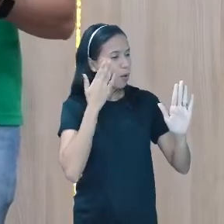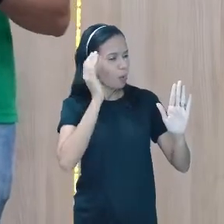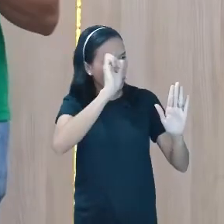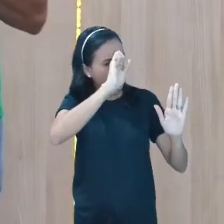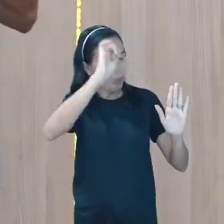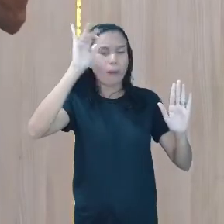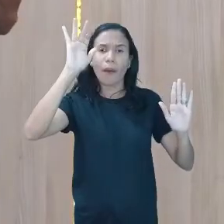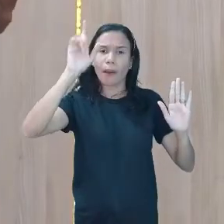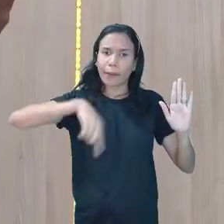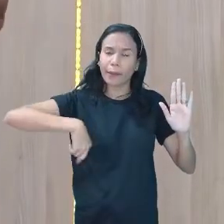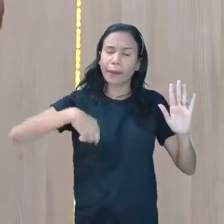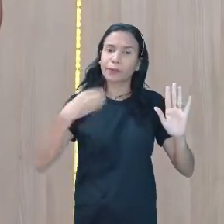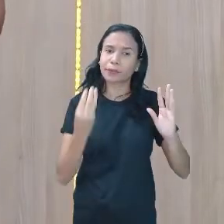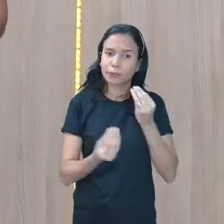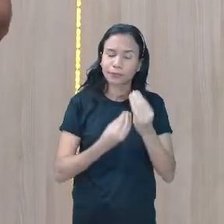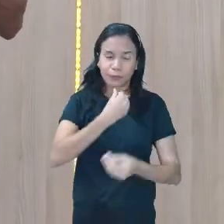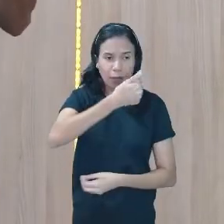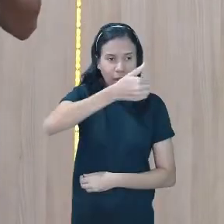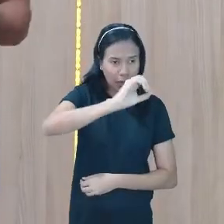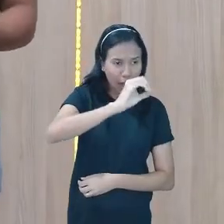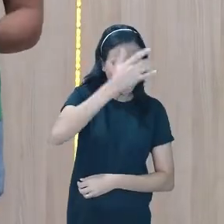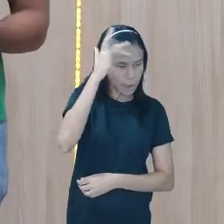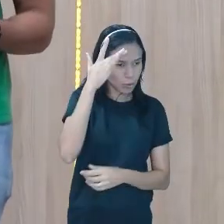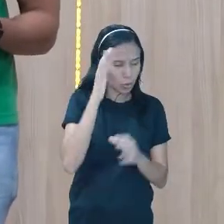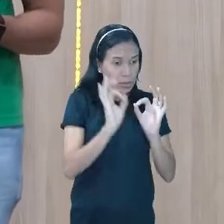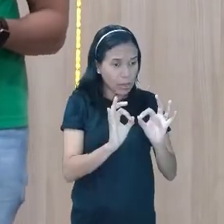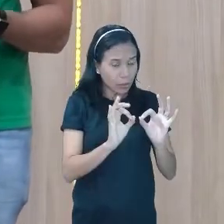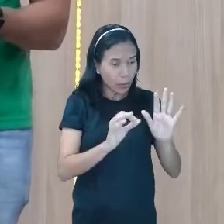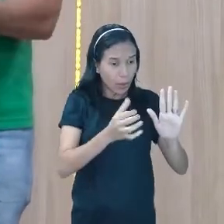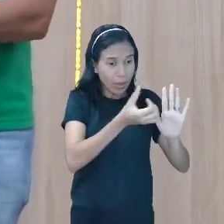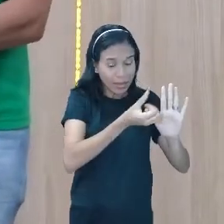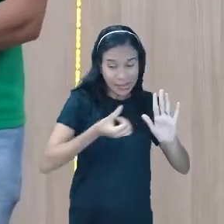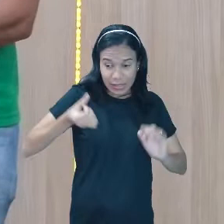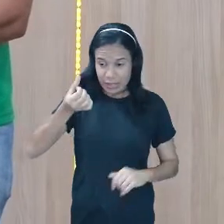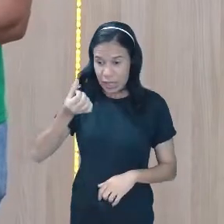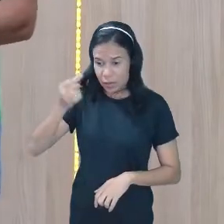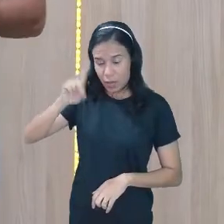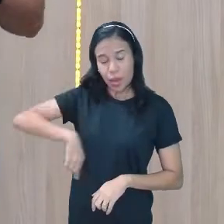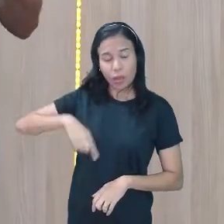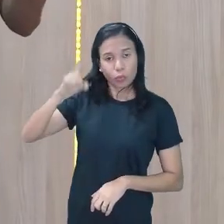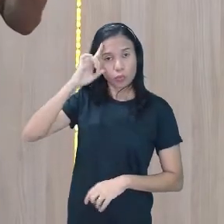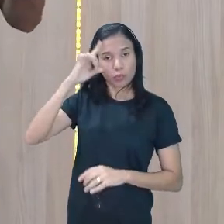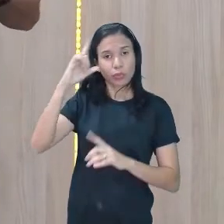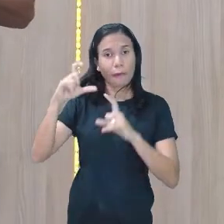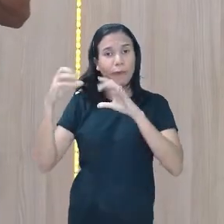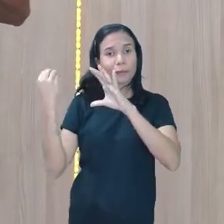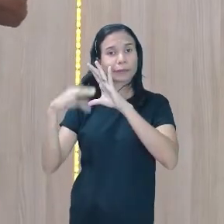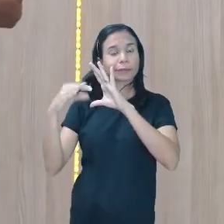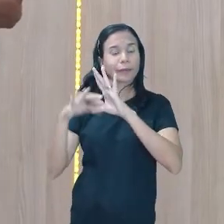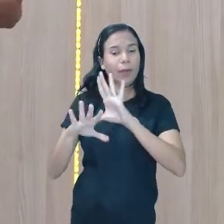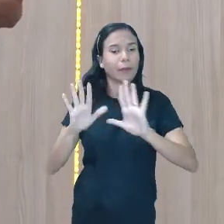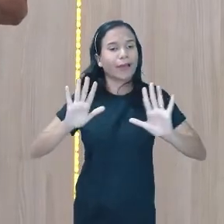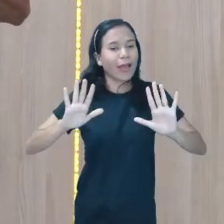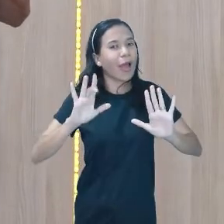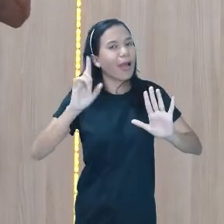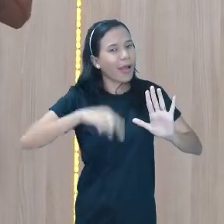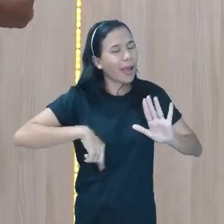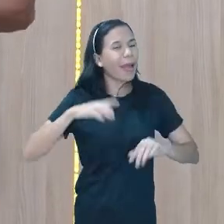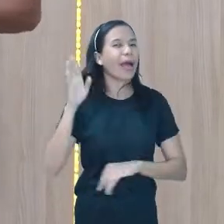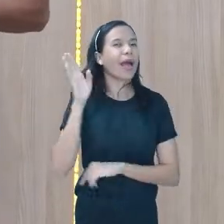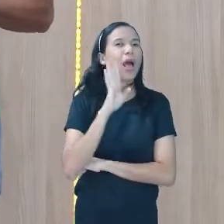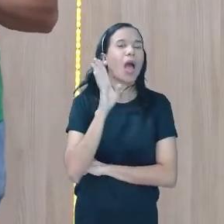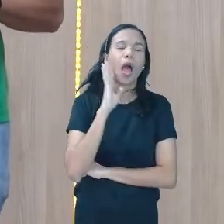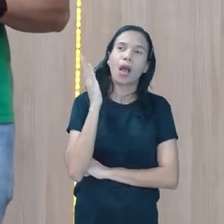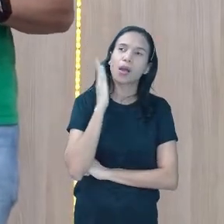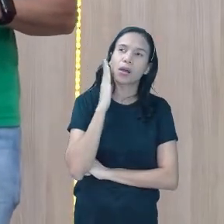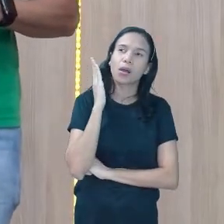que a cada 10, 6 pessoas fazem pelo menos um story por dia, Aí você já tem uma noção, opa, massa. Então,